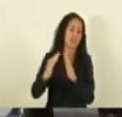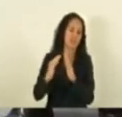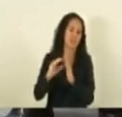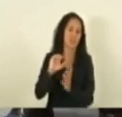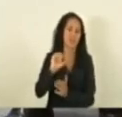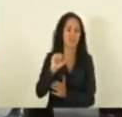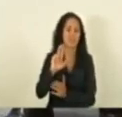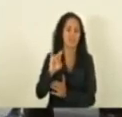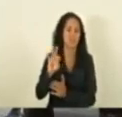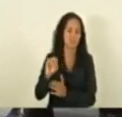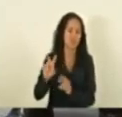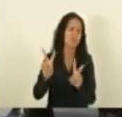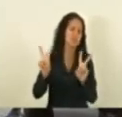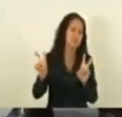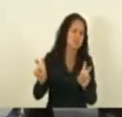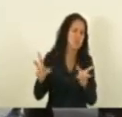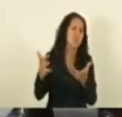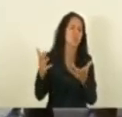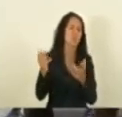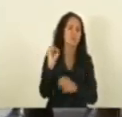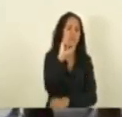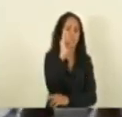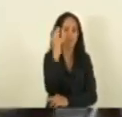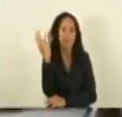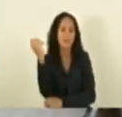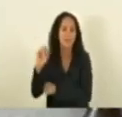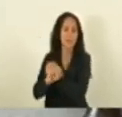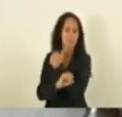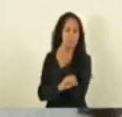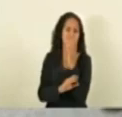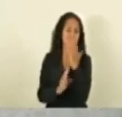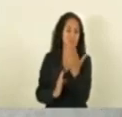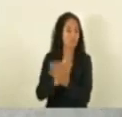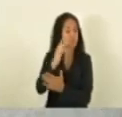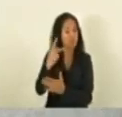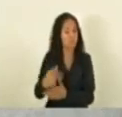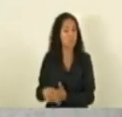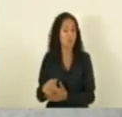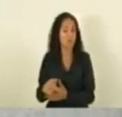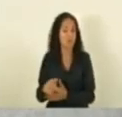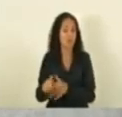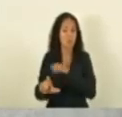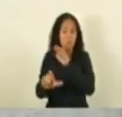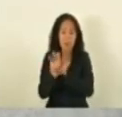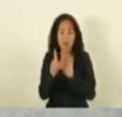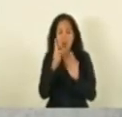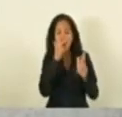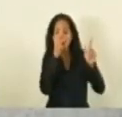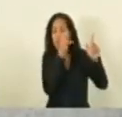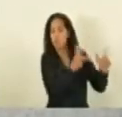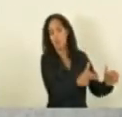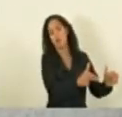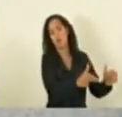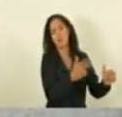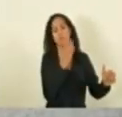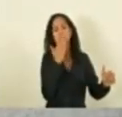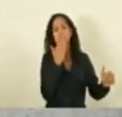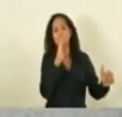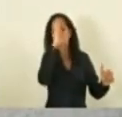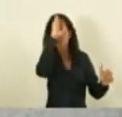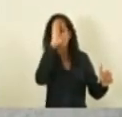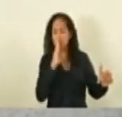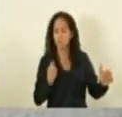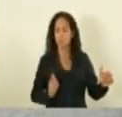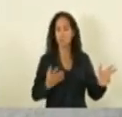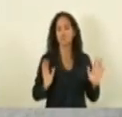a questões ambientais, a órgãos ambientais e tal, e que foi aprovado, uma lei idêntica pedindo isenção e que já